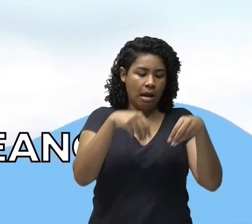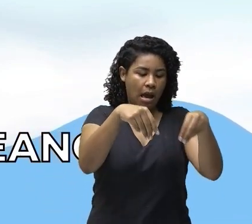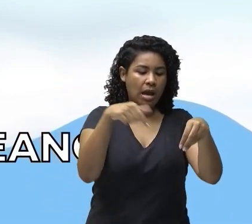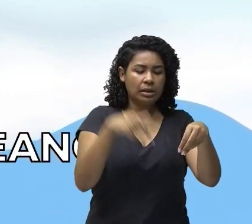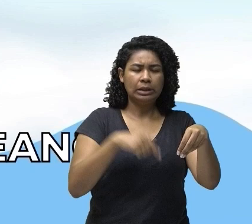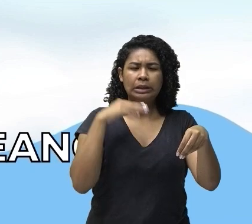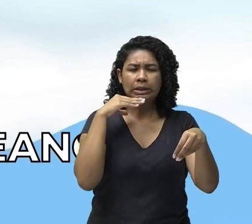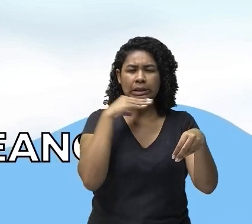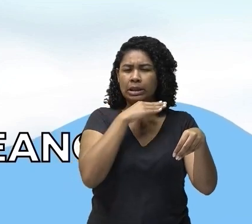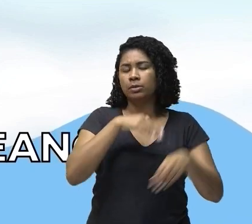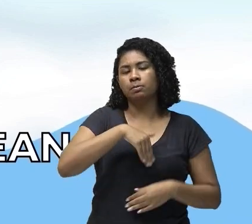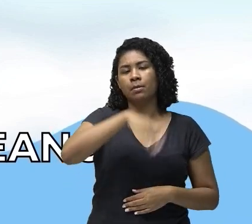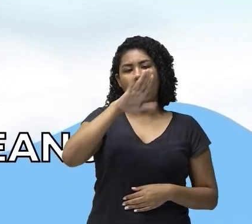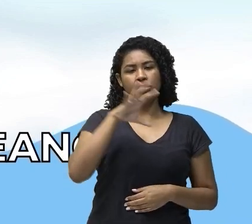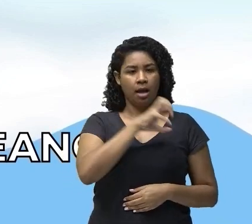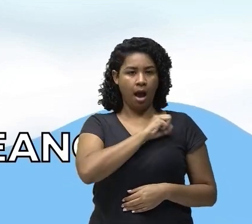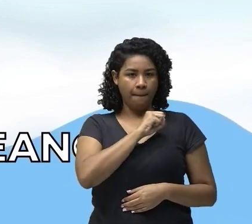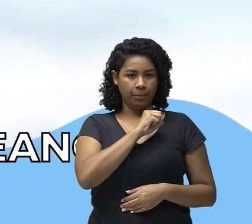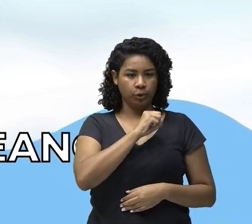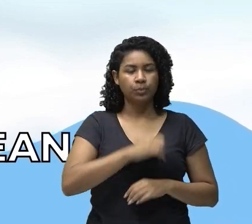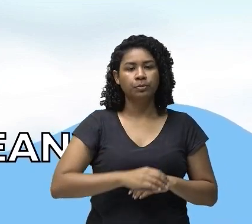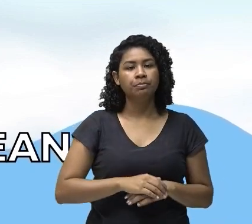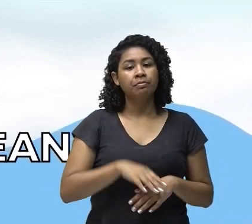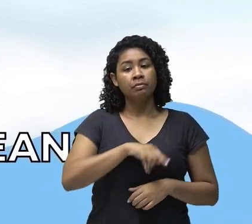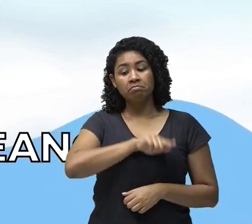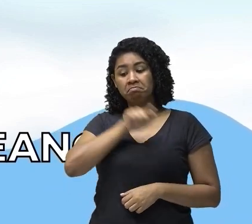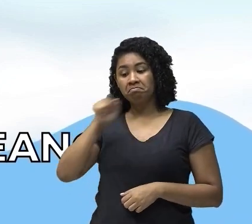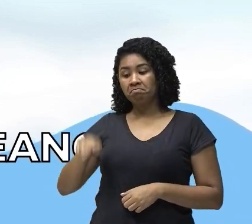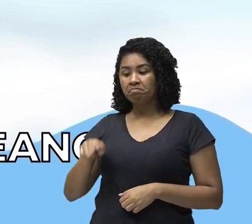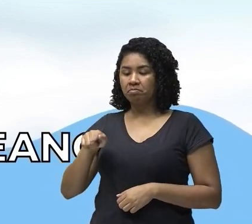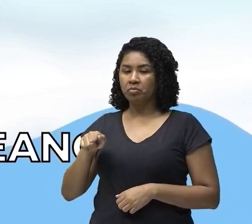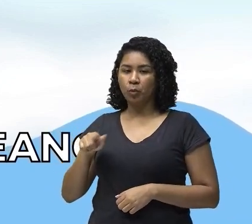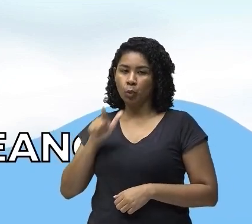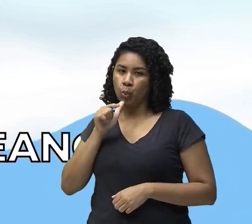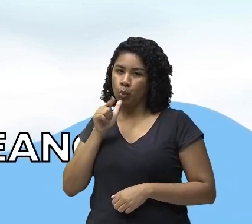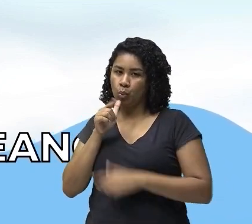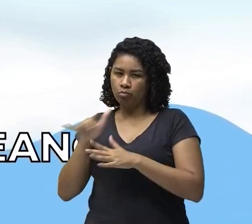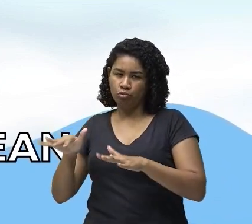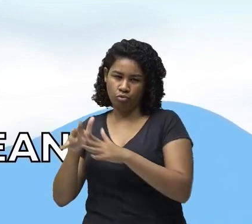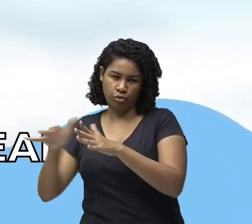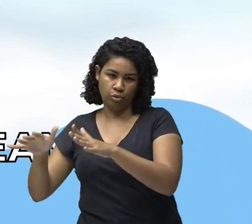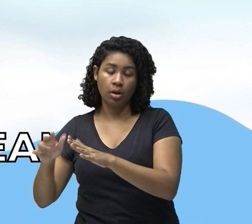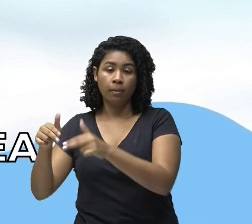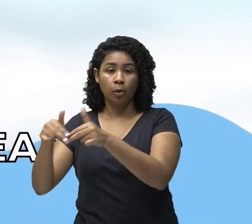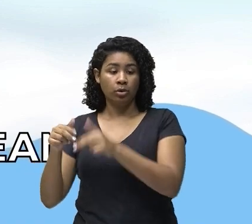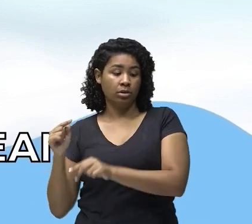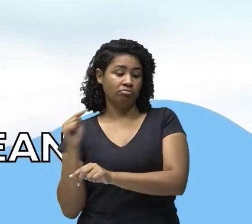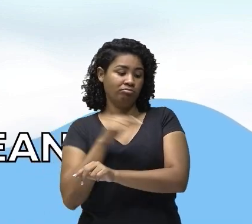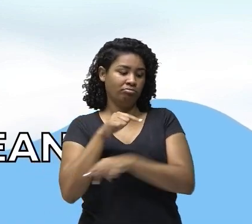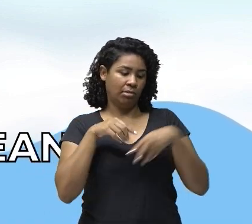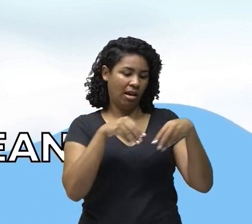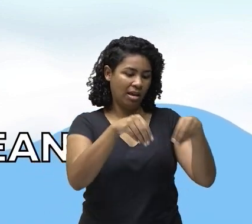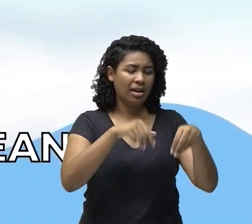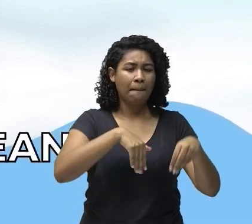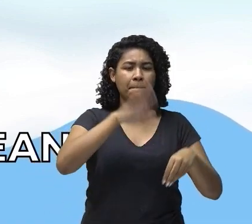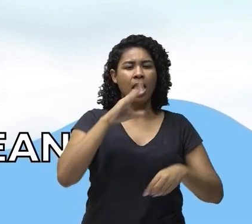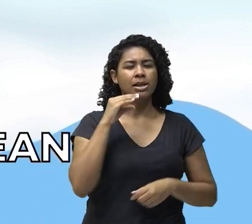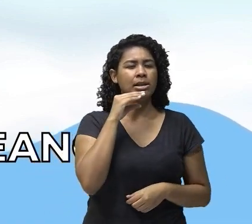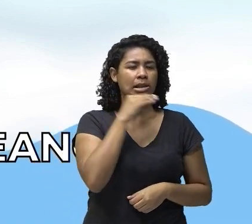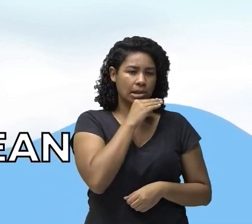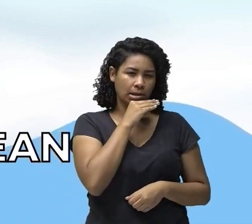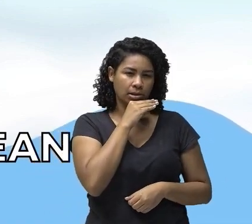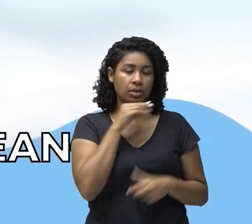mar. Dessa maneira, o ar que está sobre a areia esquenta mais que o ar que está sobre a água do mar.